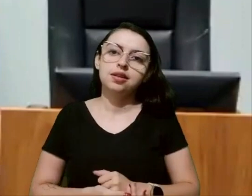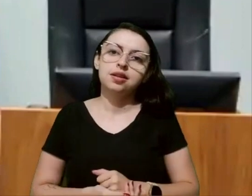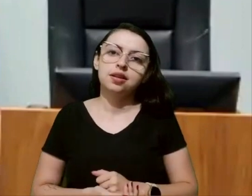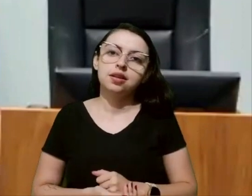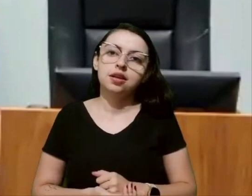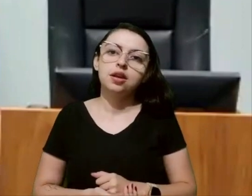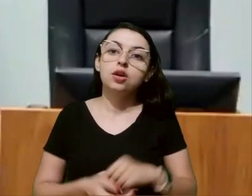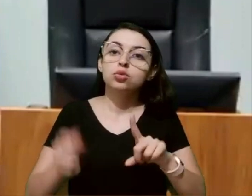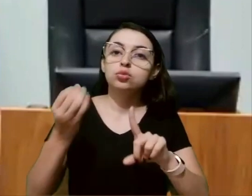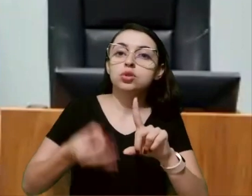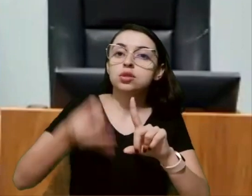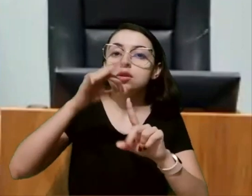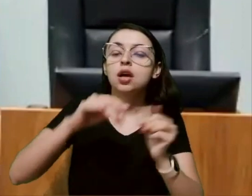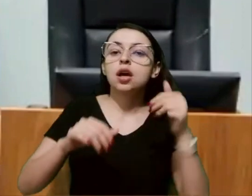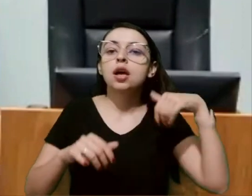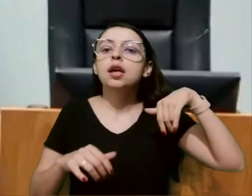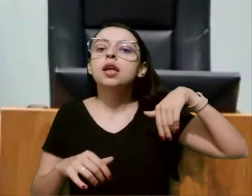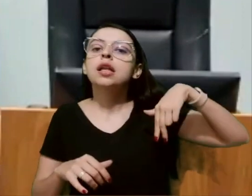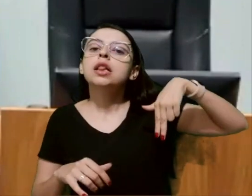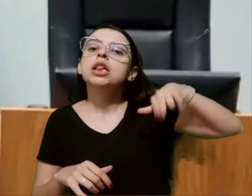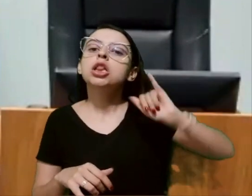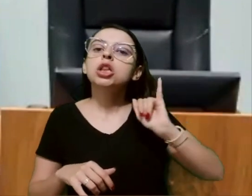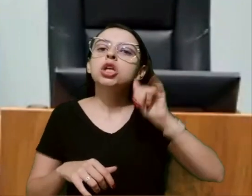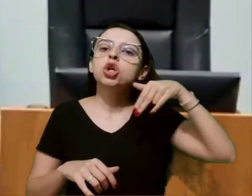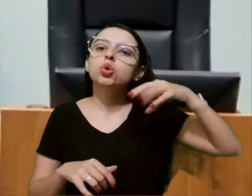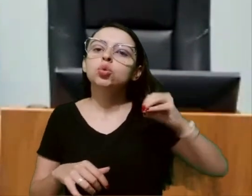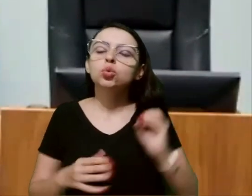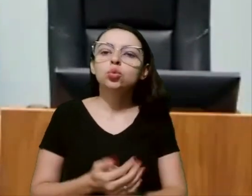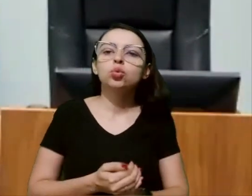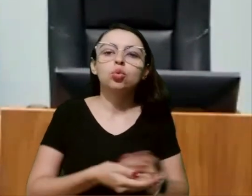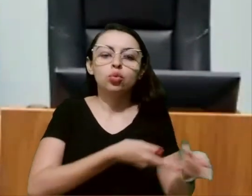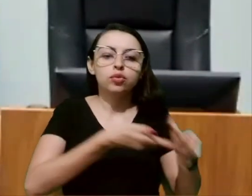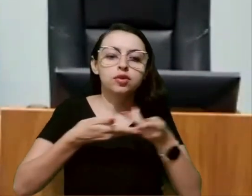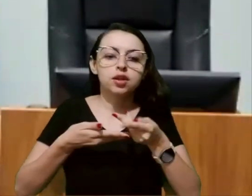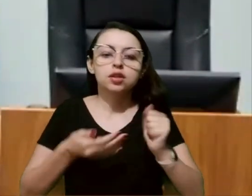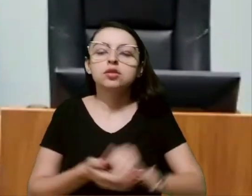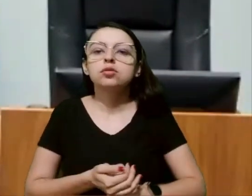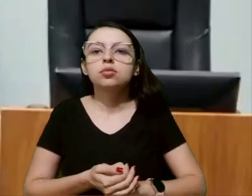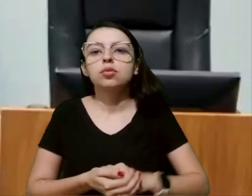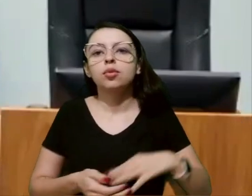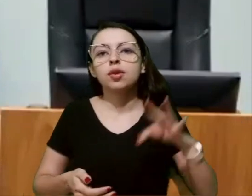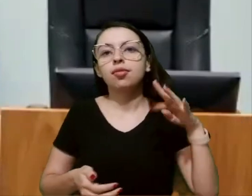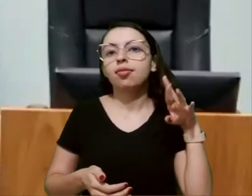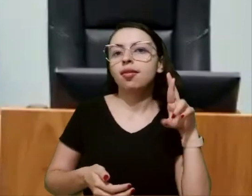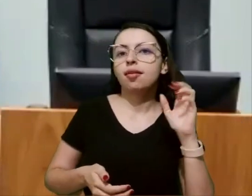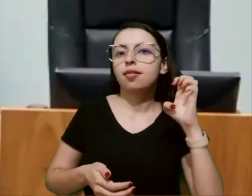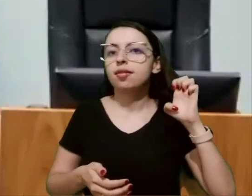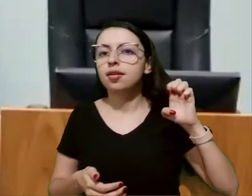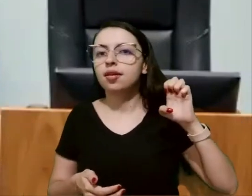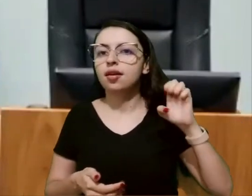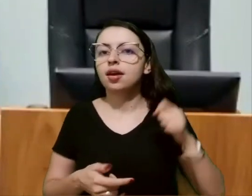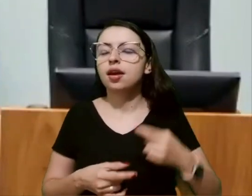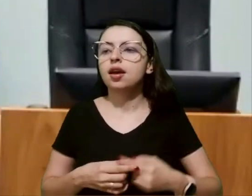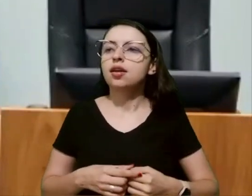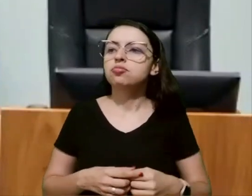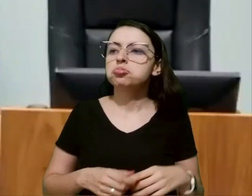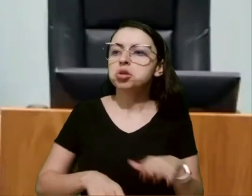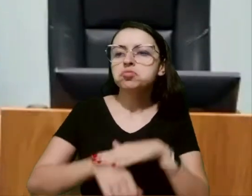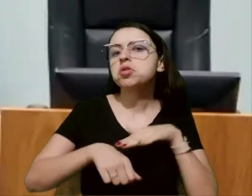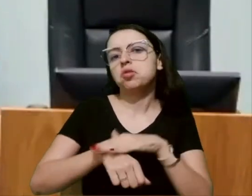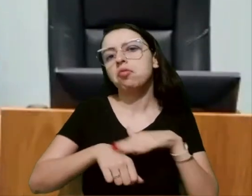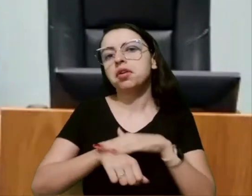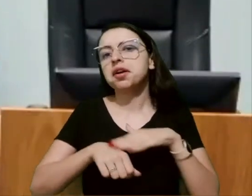pessoa do desembargador federal, doutor Nino Toldo, o convite da IMAG, Terceira Região, para ter esse diálogo, vamos dizer assim, essa